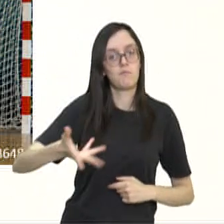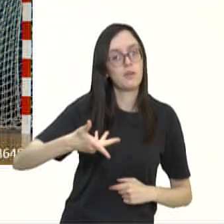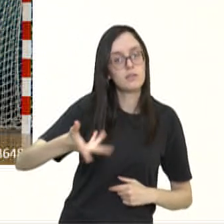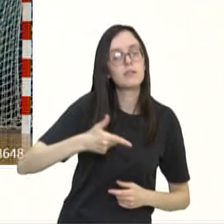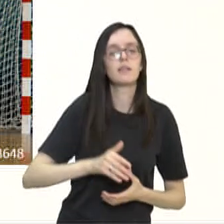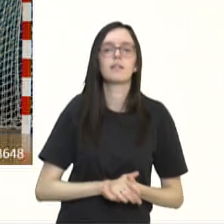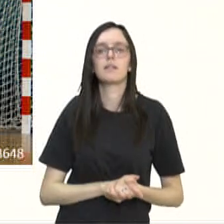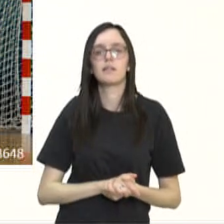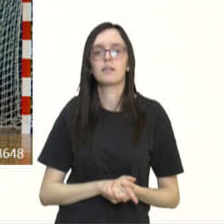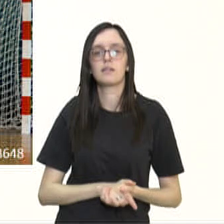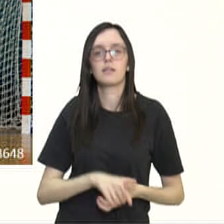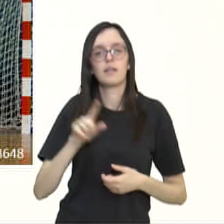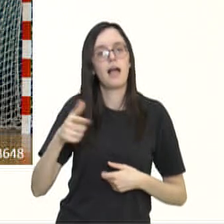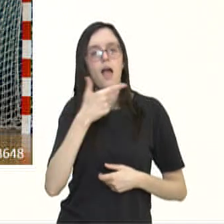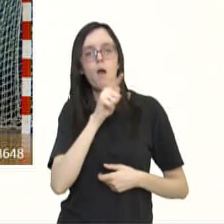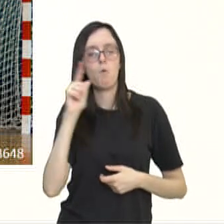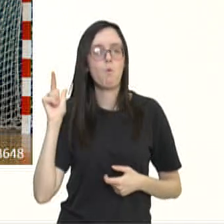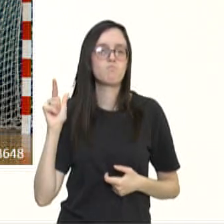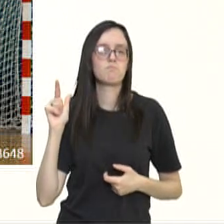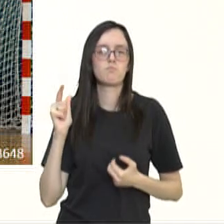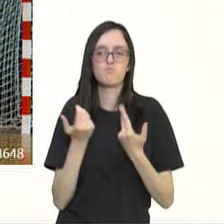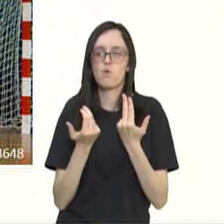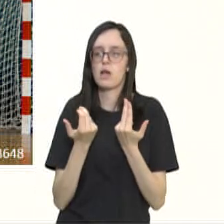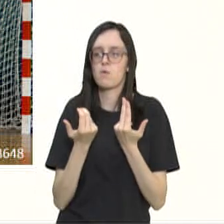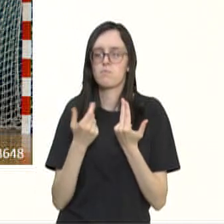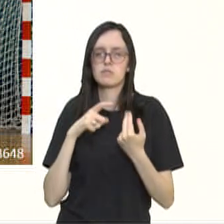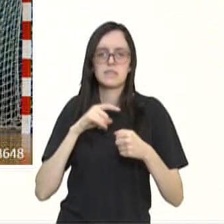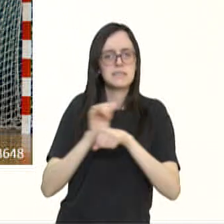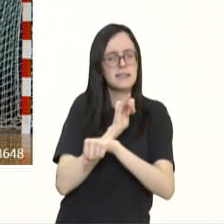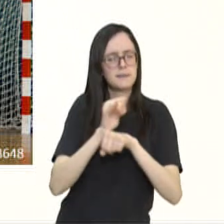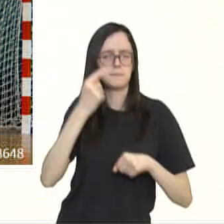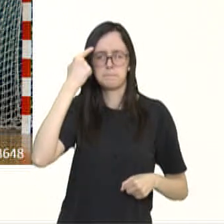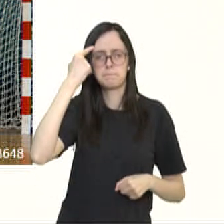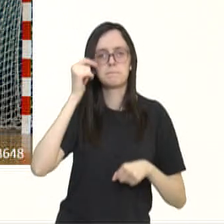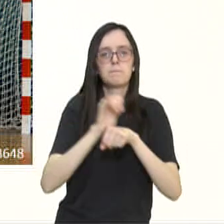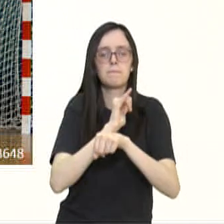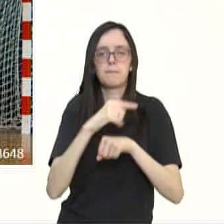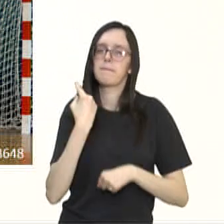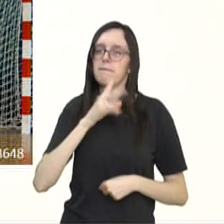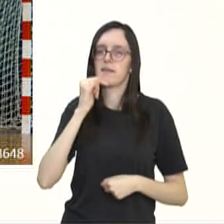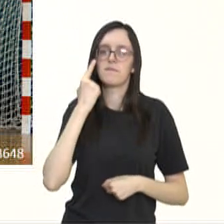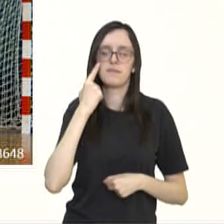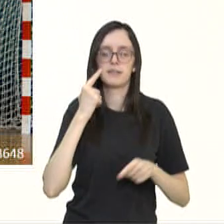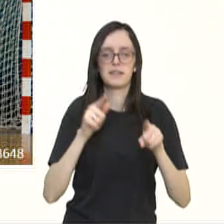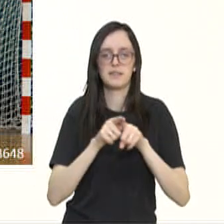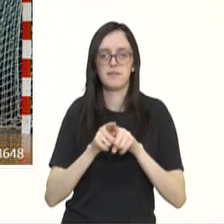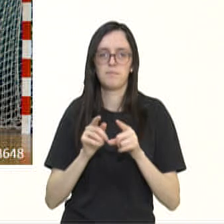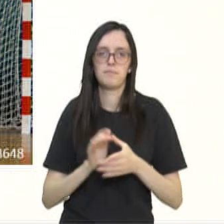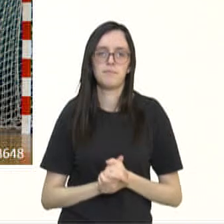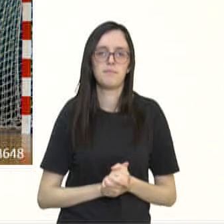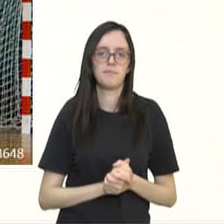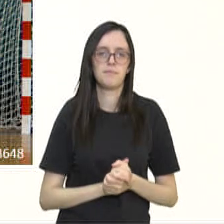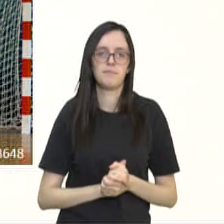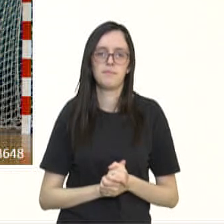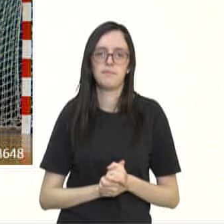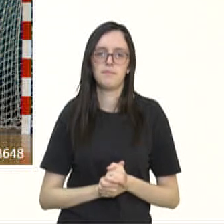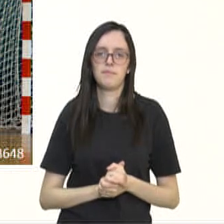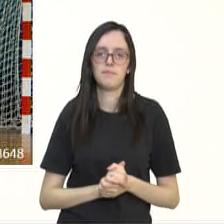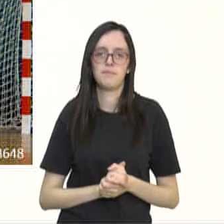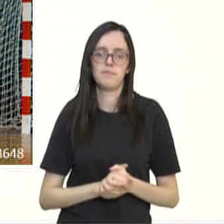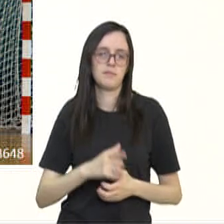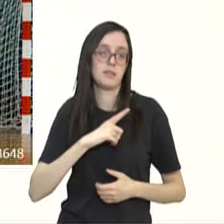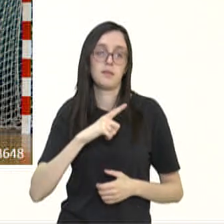muito popular. Mas como que ela surgiu, né? Com aquela questão, né, do espaço fechado, né, que protege